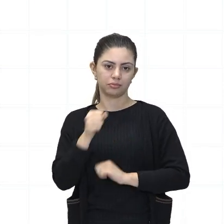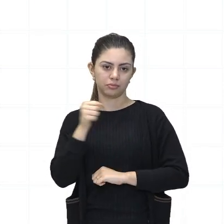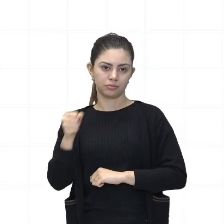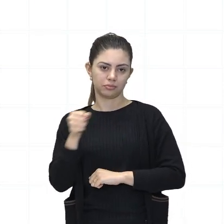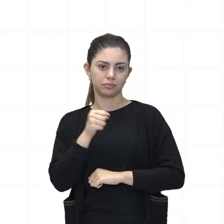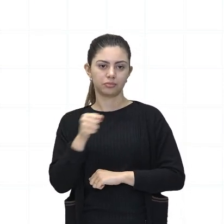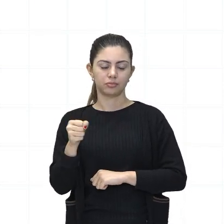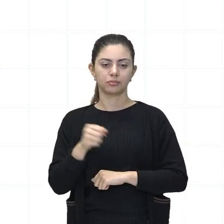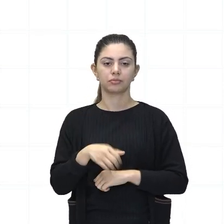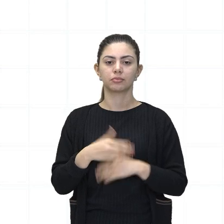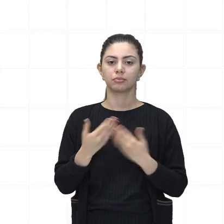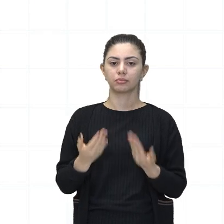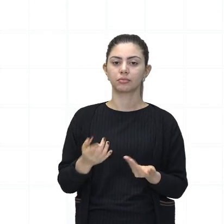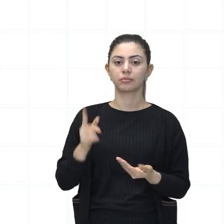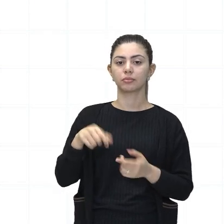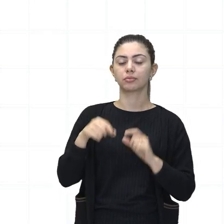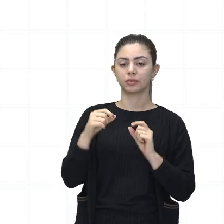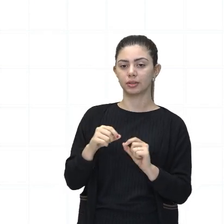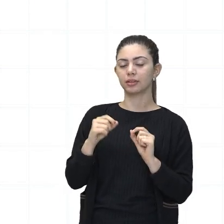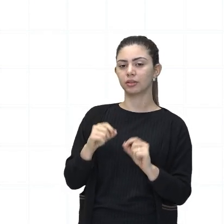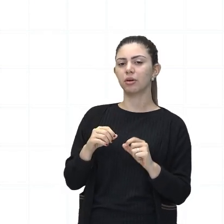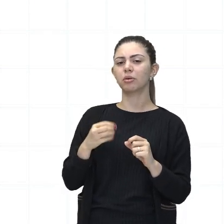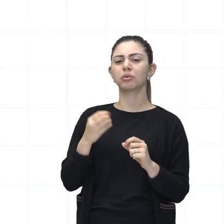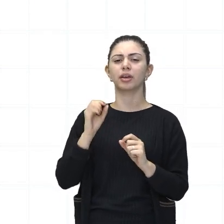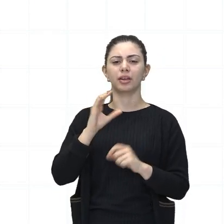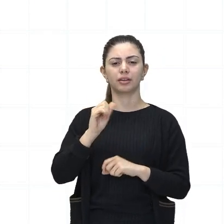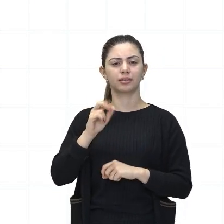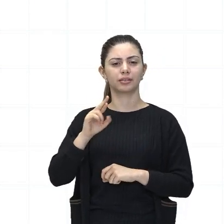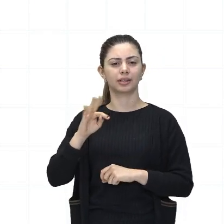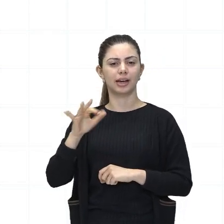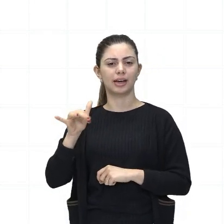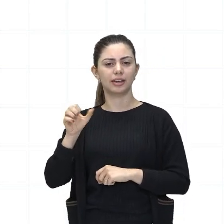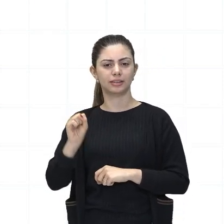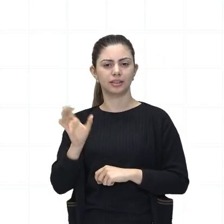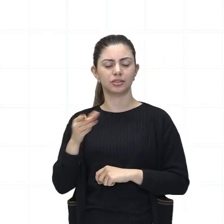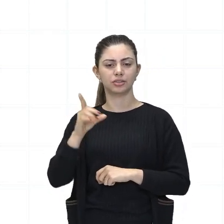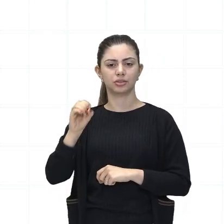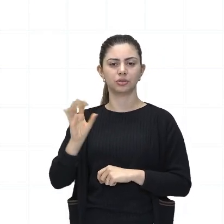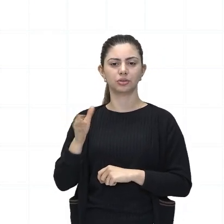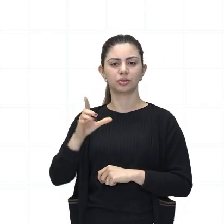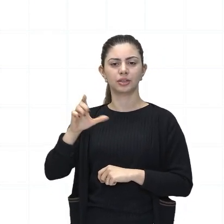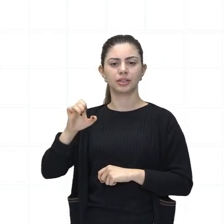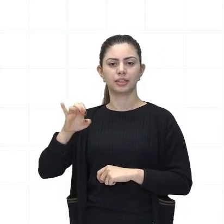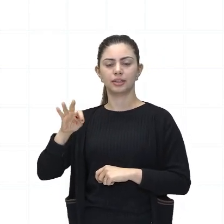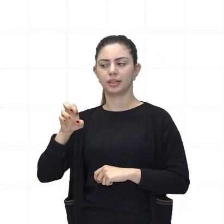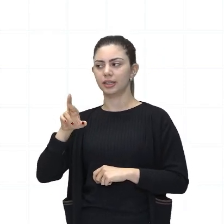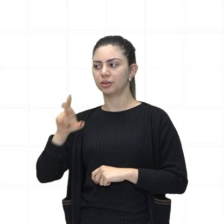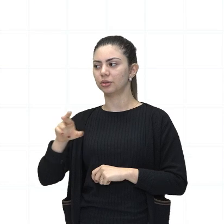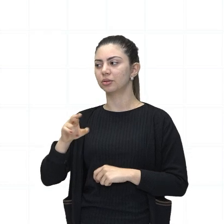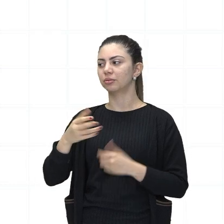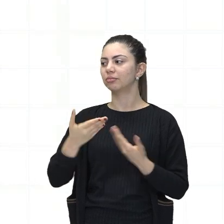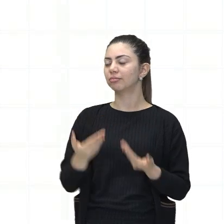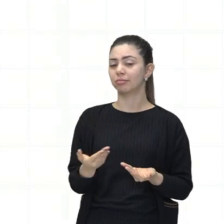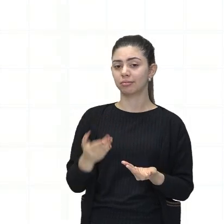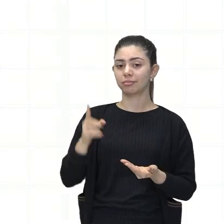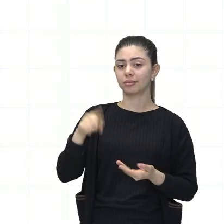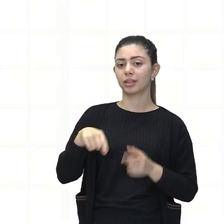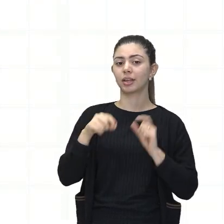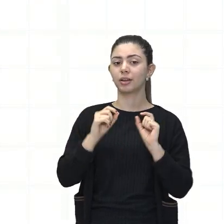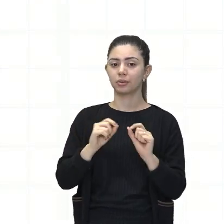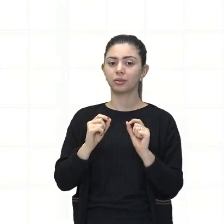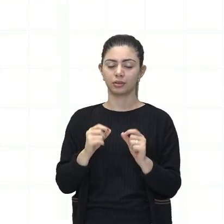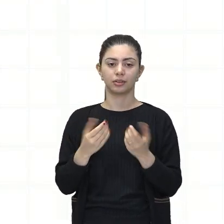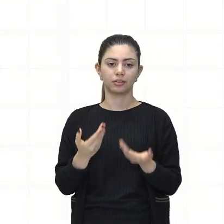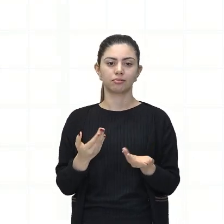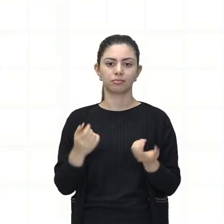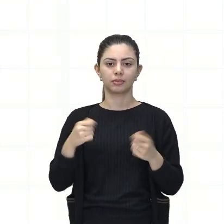Letters, cartas do leitor. O que são? Cartas do leitor são os comentários e impressões